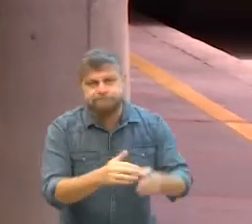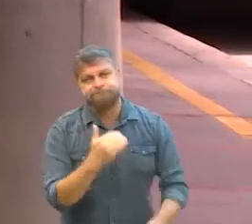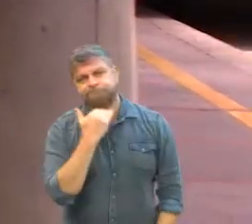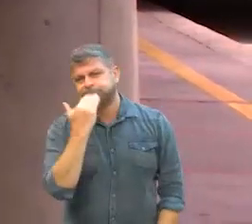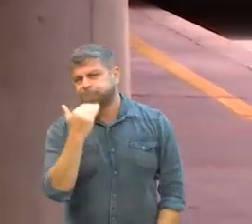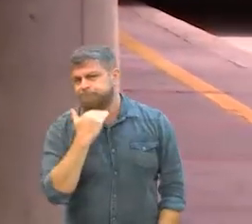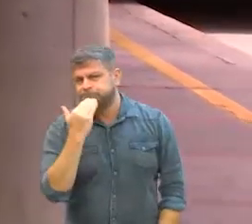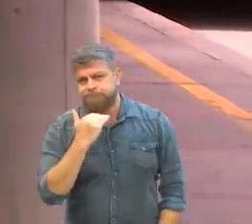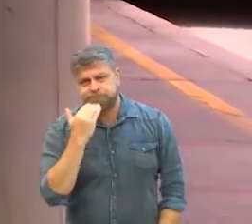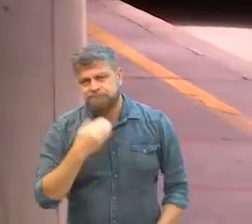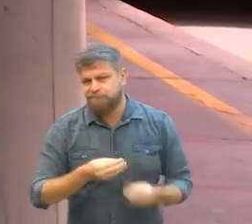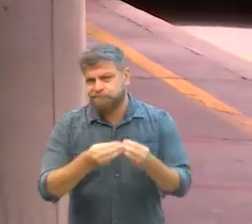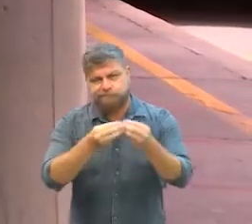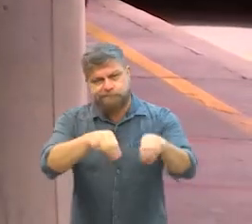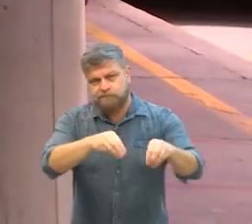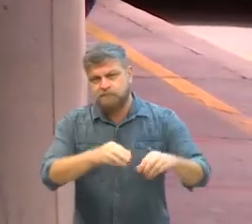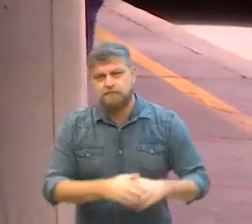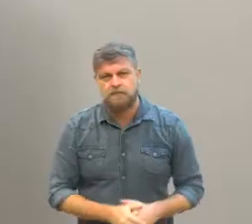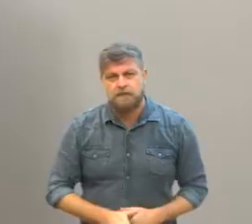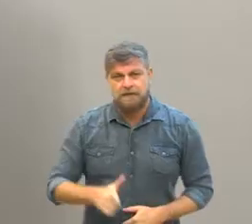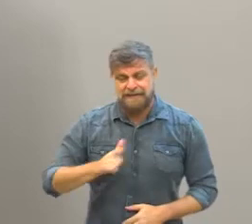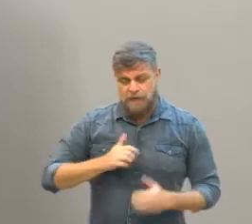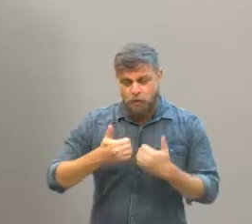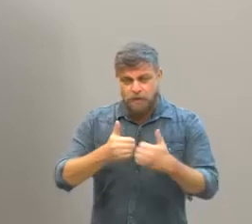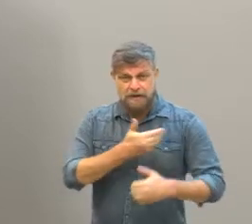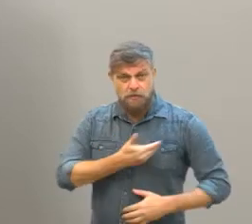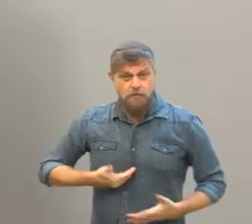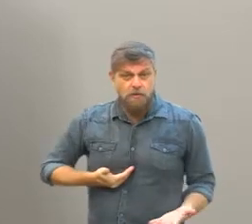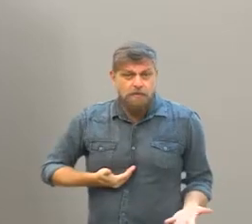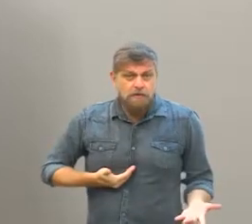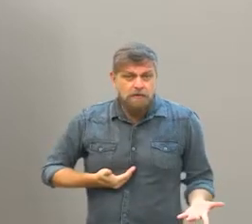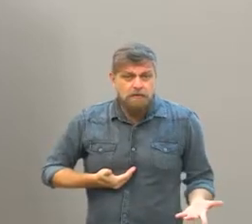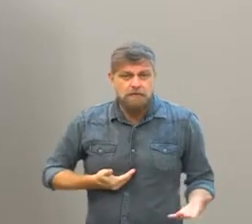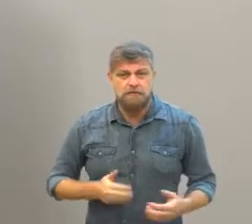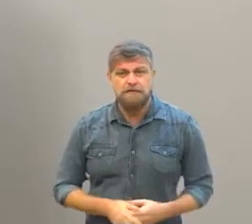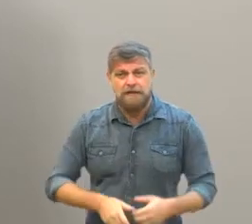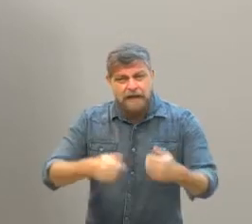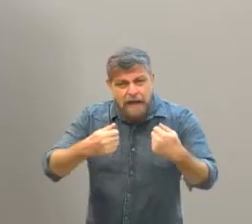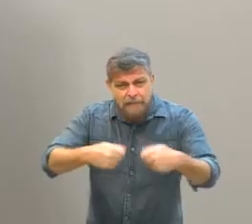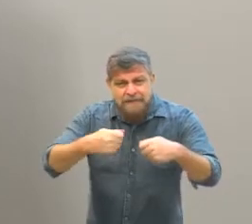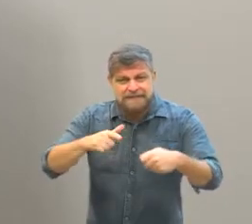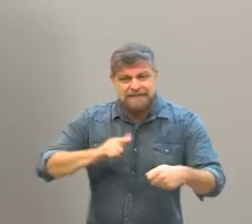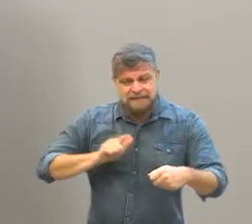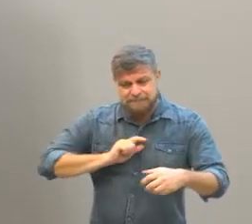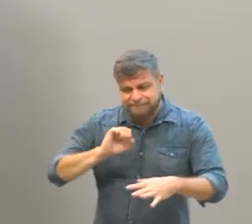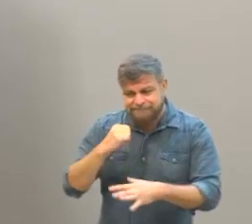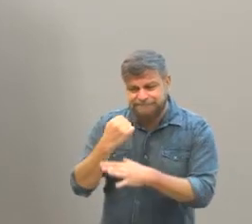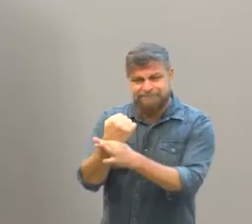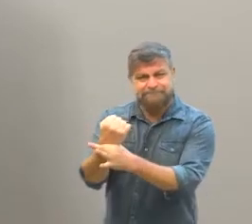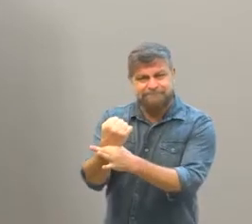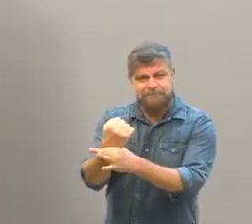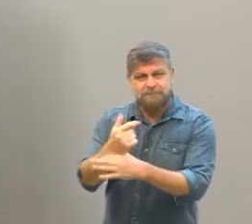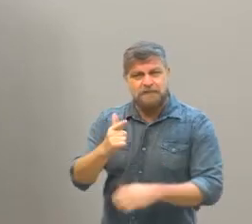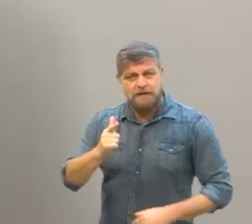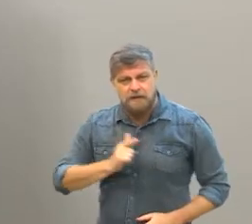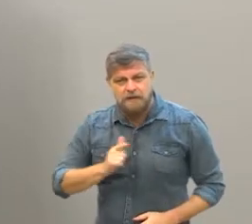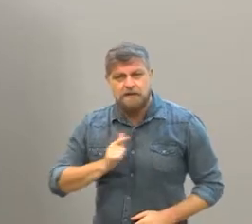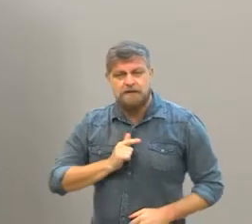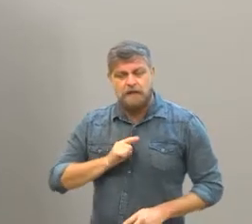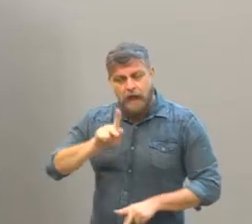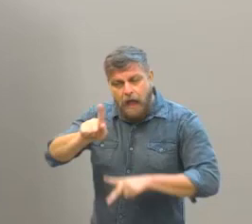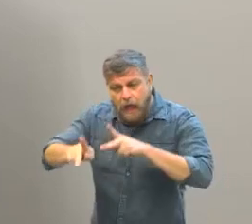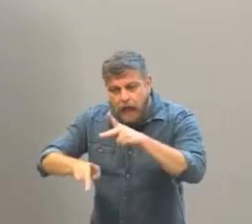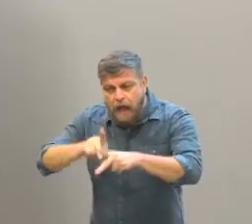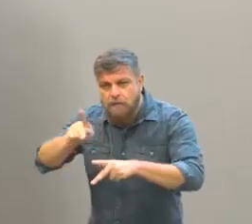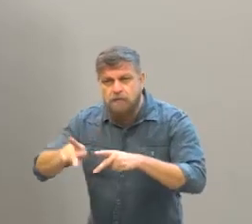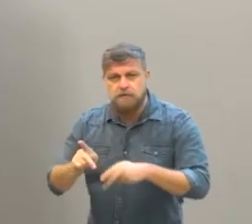enfim, é extremamente precária. Esse transporte ele é público e precisa garantir, né, a retaguarda, o